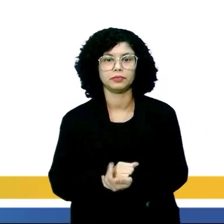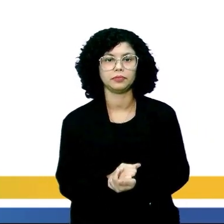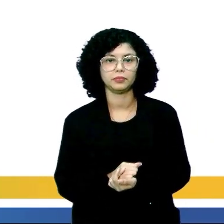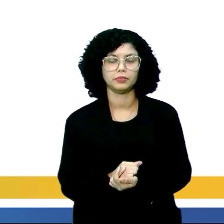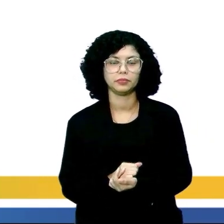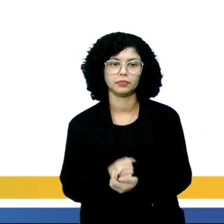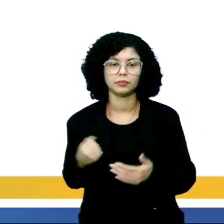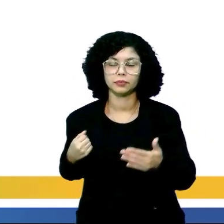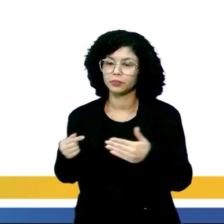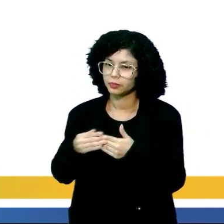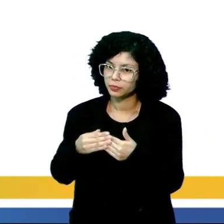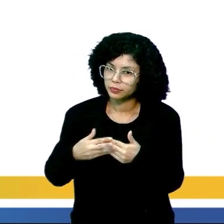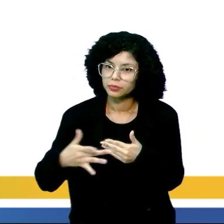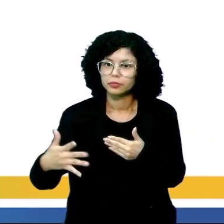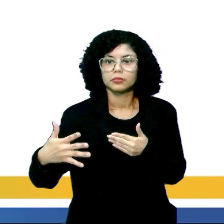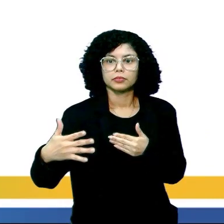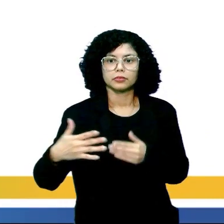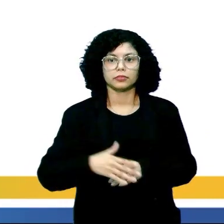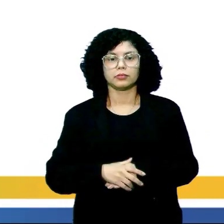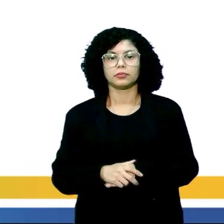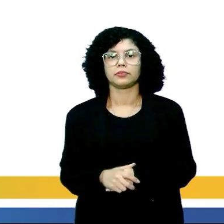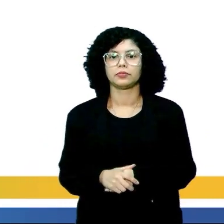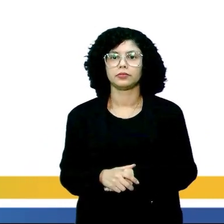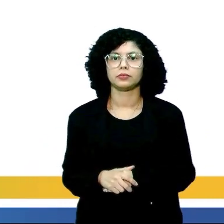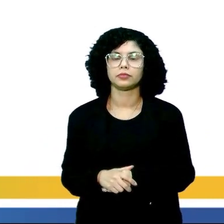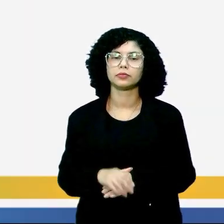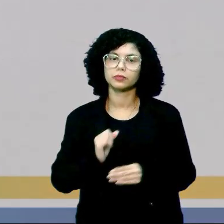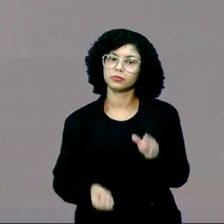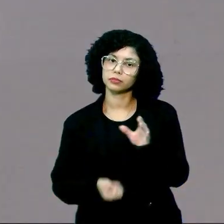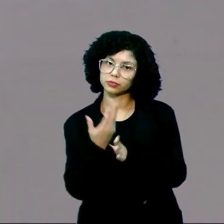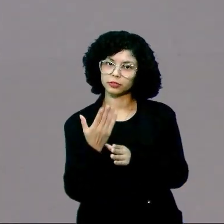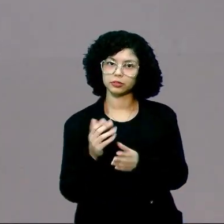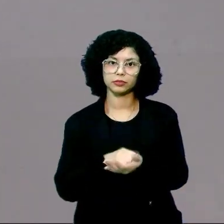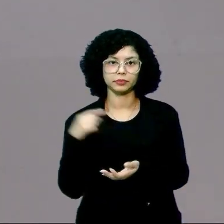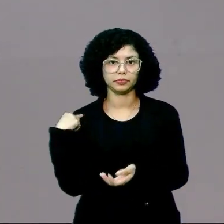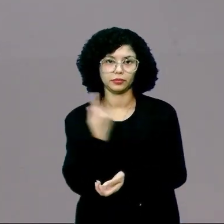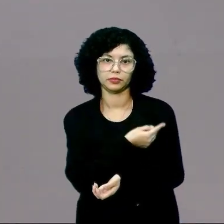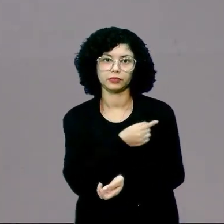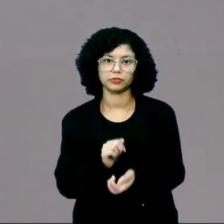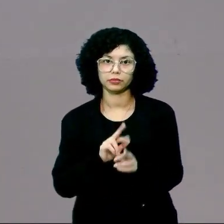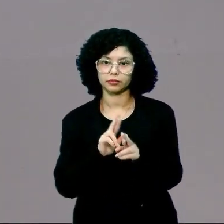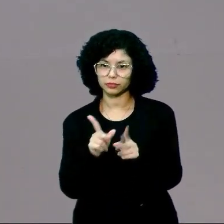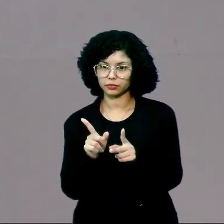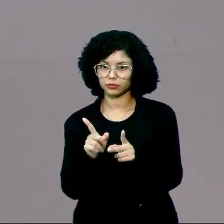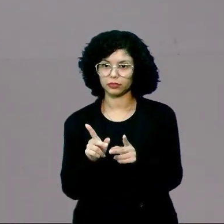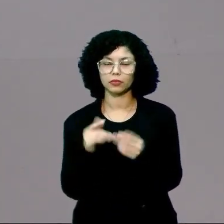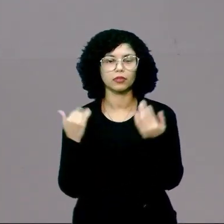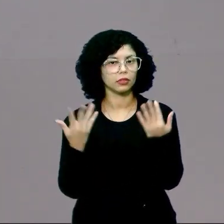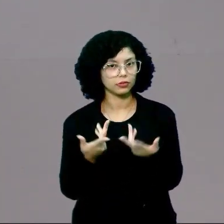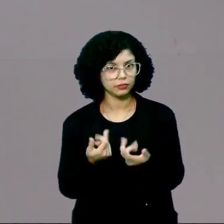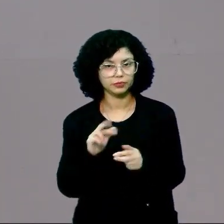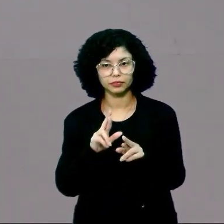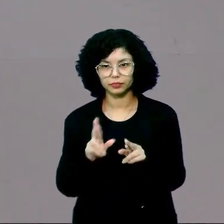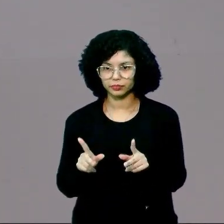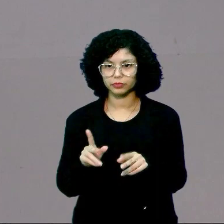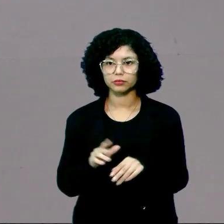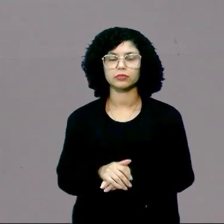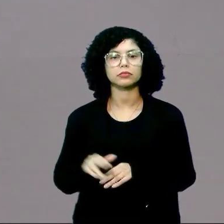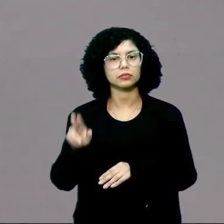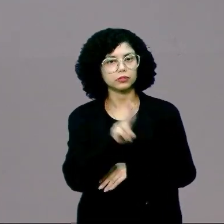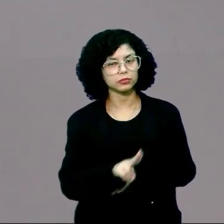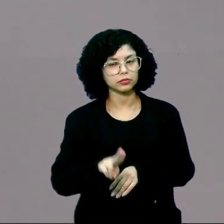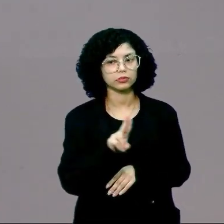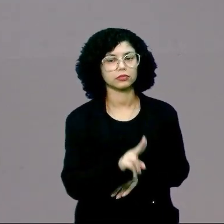E aí esse avanço, galera, né, ele criou em nós diferentes hábitos, né?